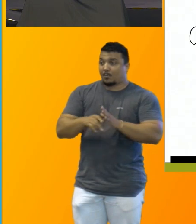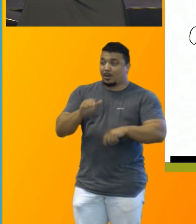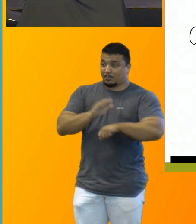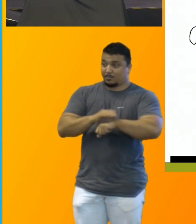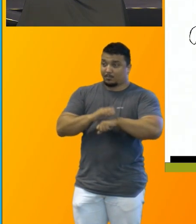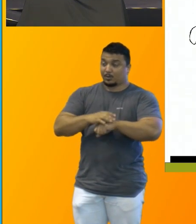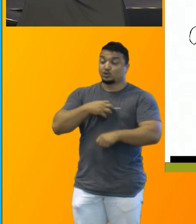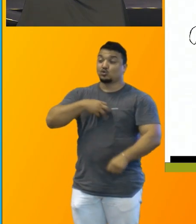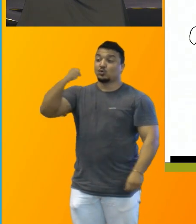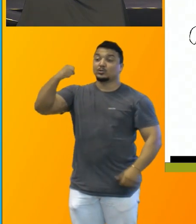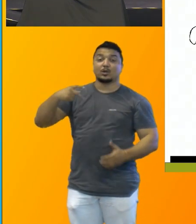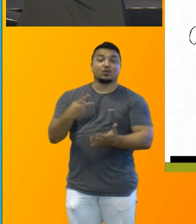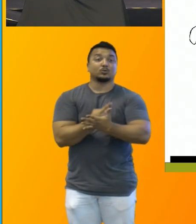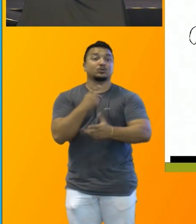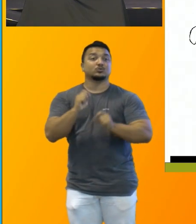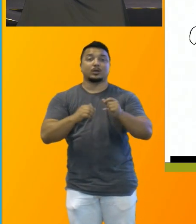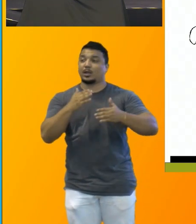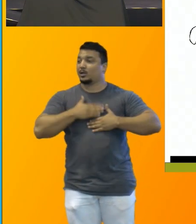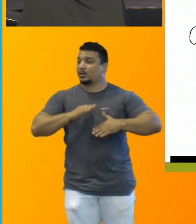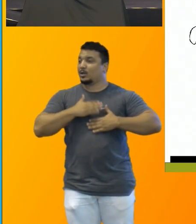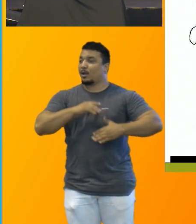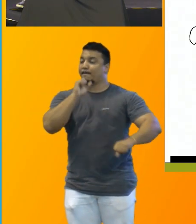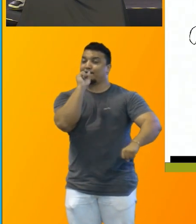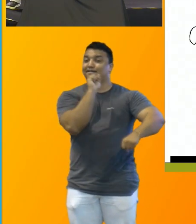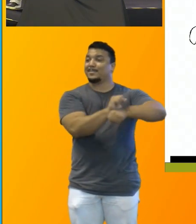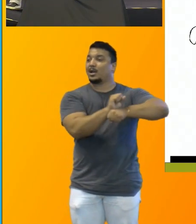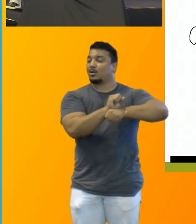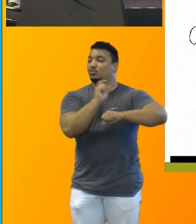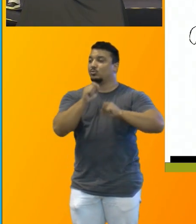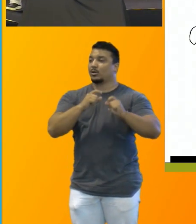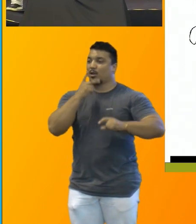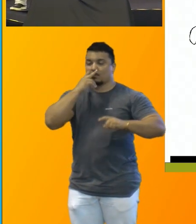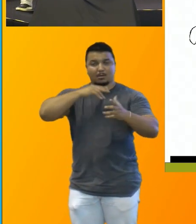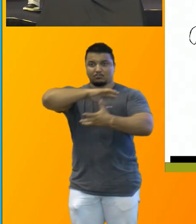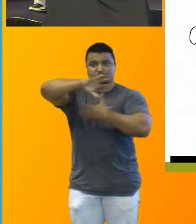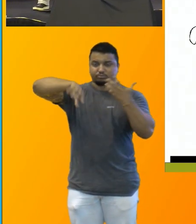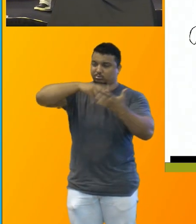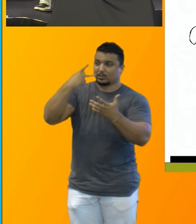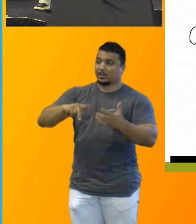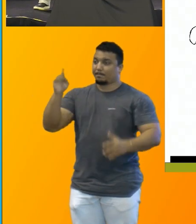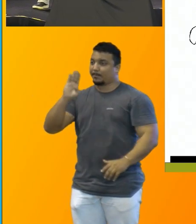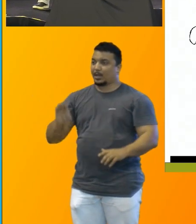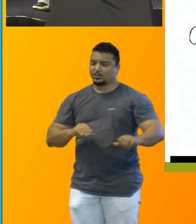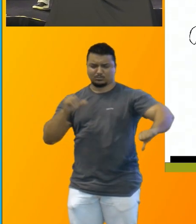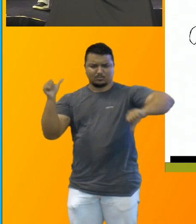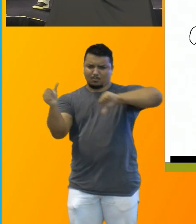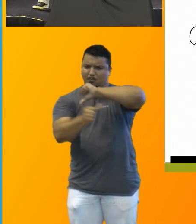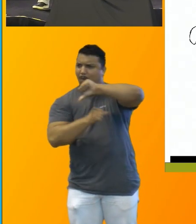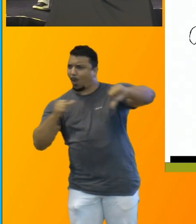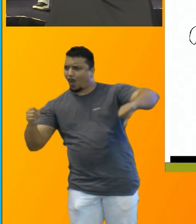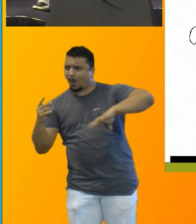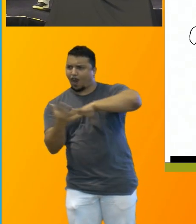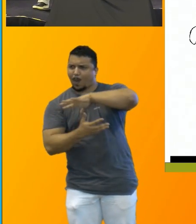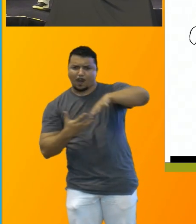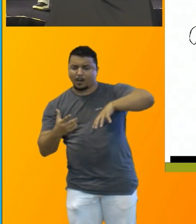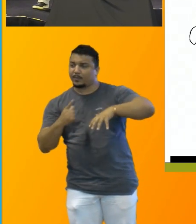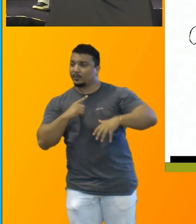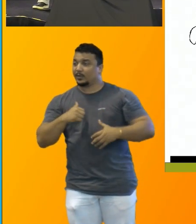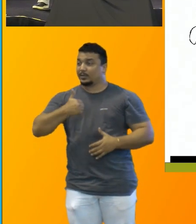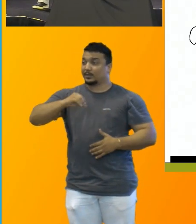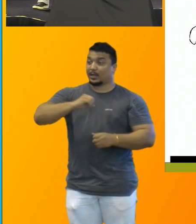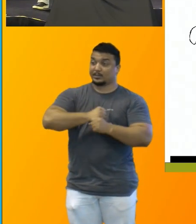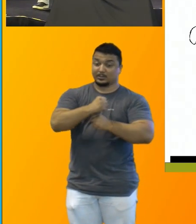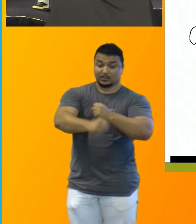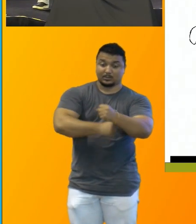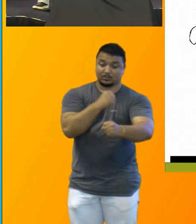Vargas, ele vai gerar uma interrupção, vai gerar, na verdade, um rebuliço na história do Brasil, e que vai desdobrar-se nos 10 anos